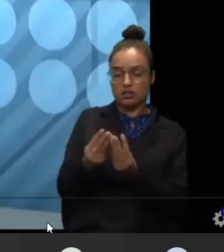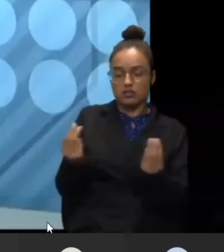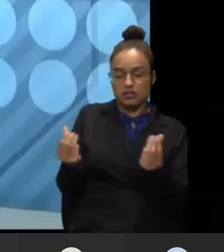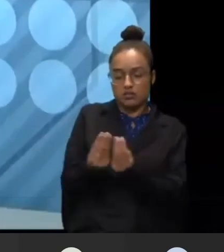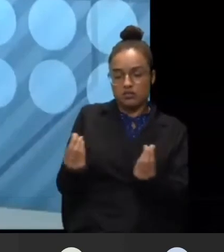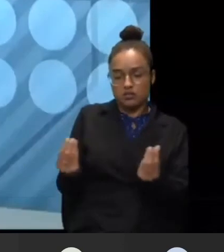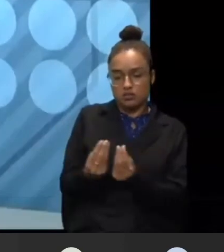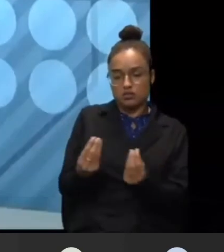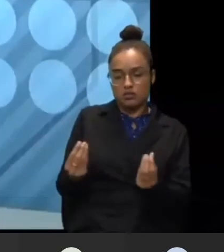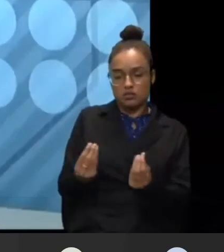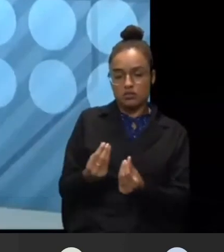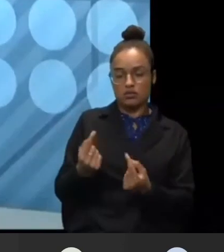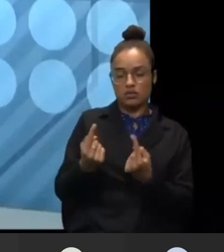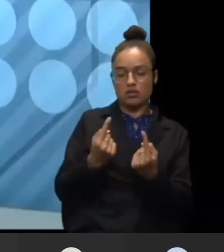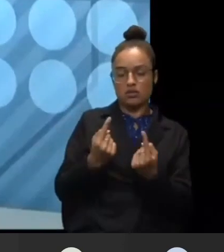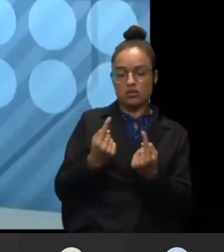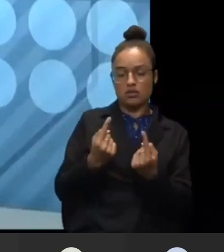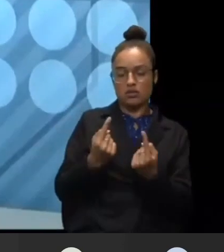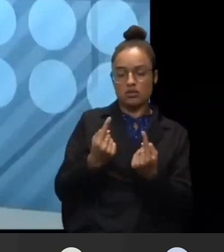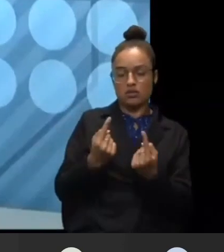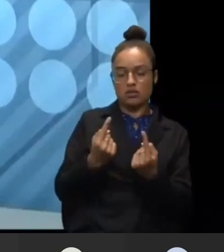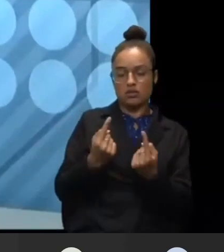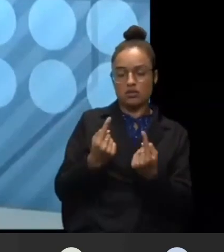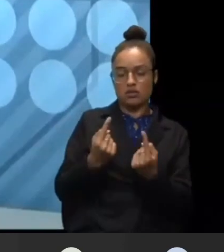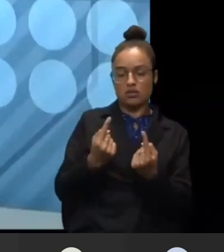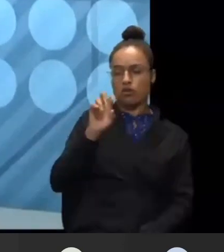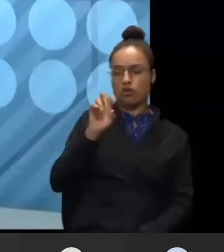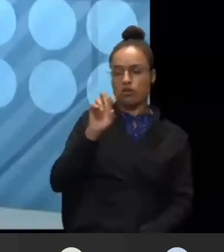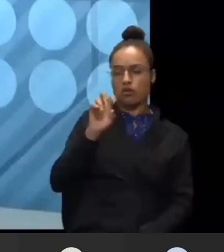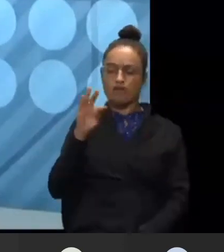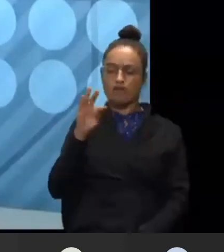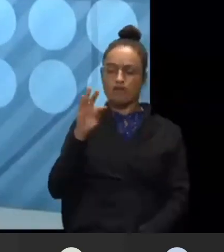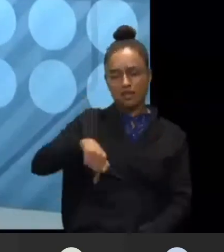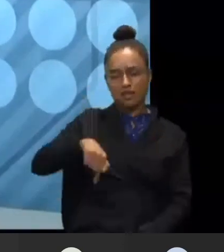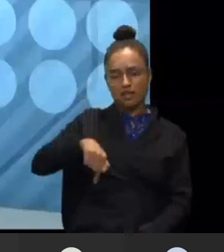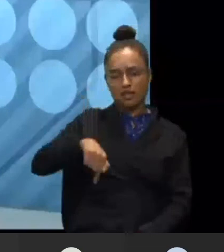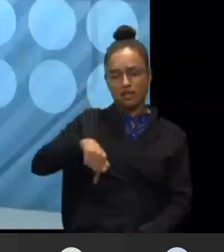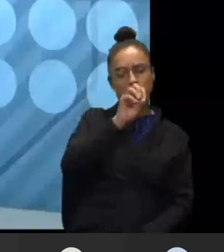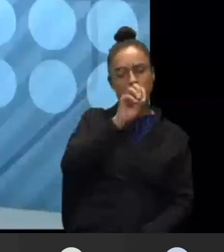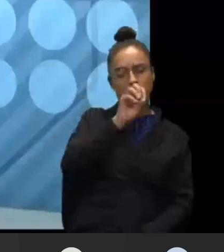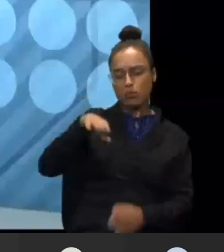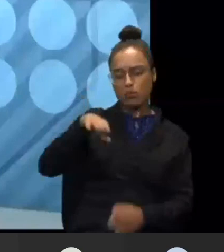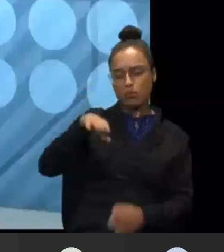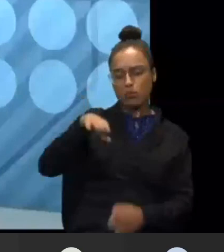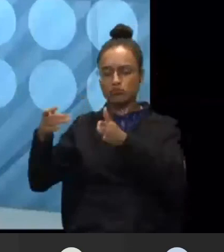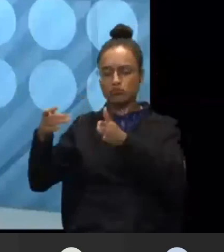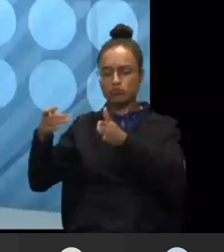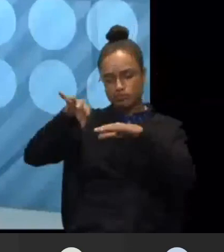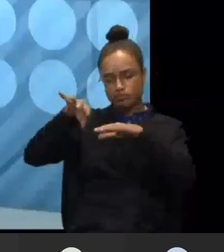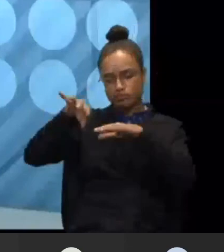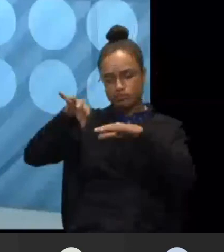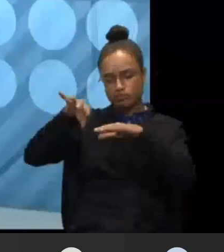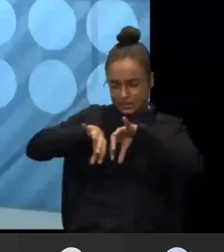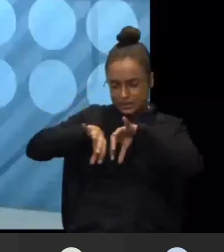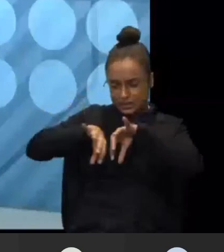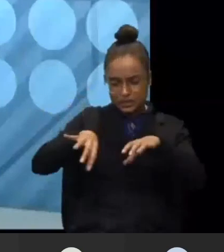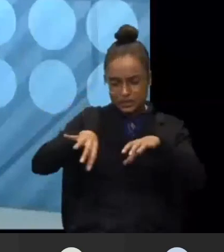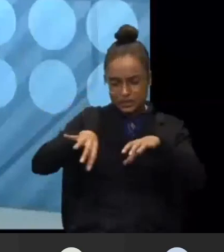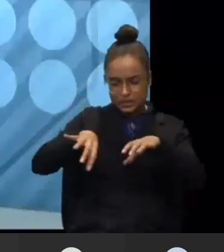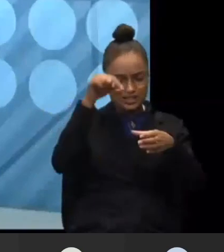característica de cada solvente. Após esses 30 minutos, nós vamos fazer agora a separação desses compostos,